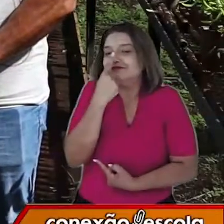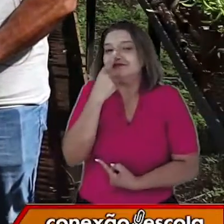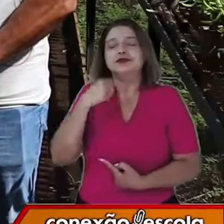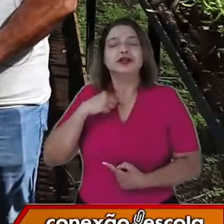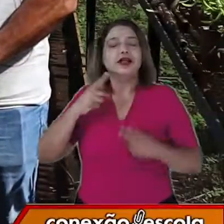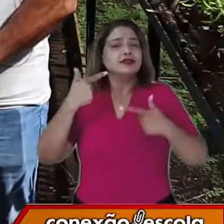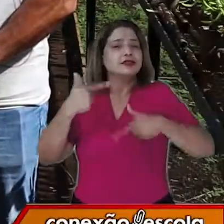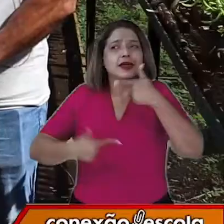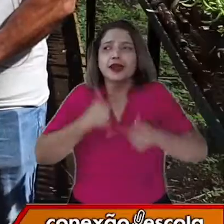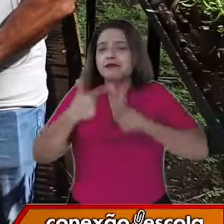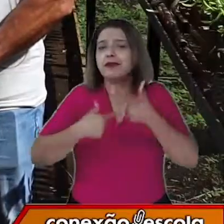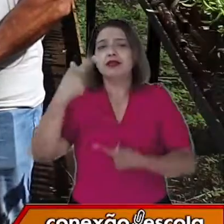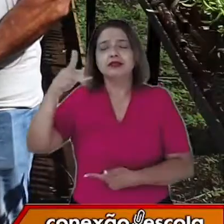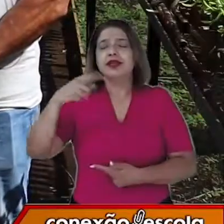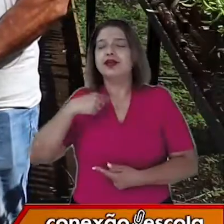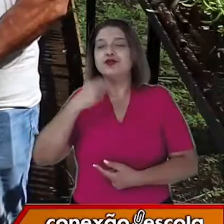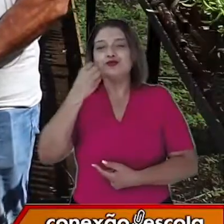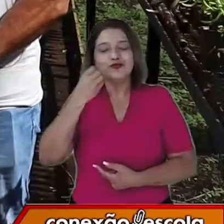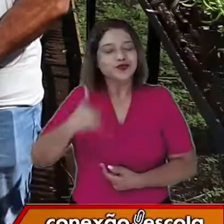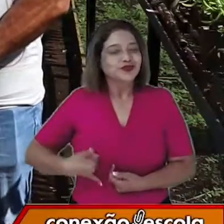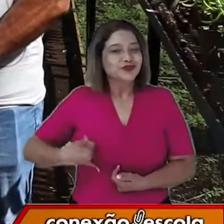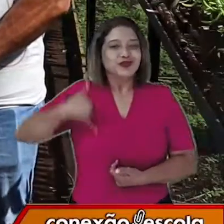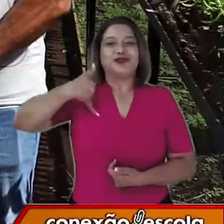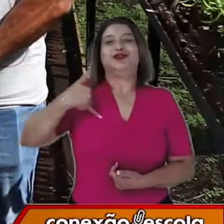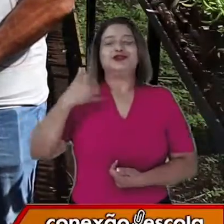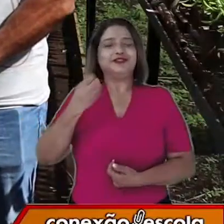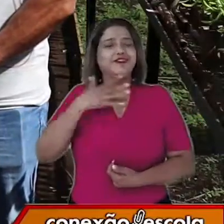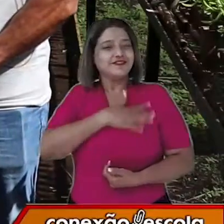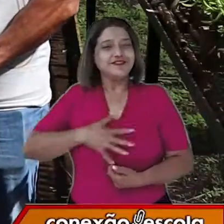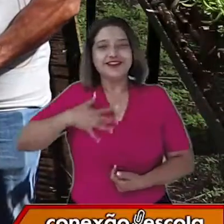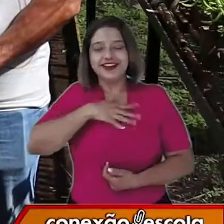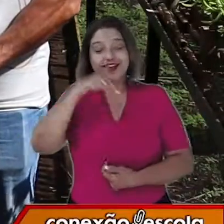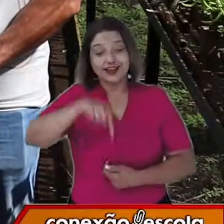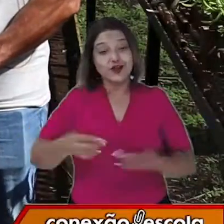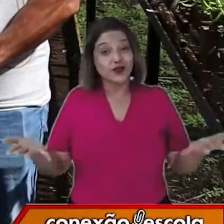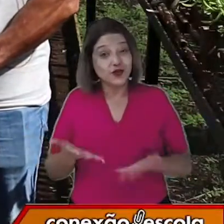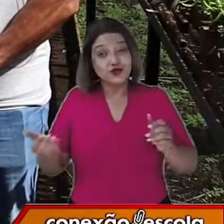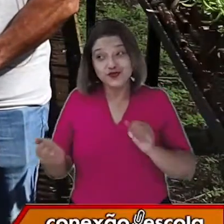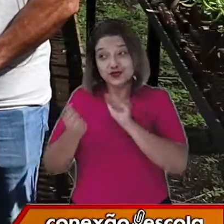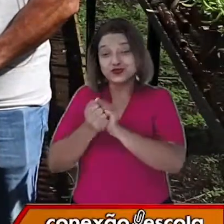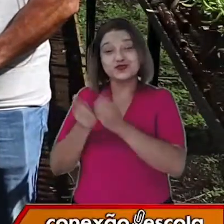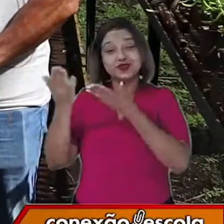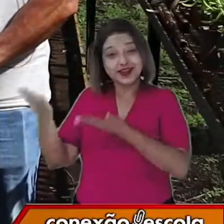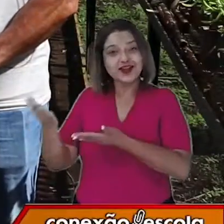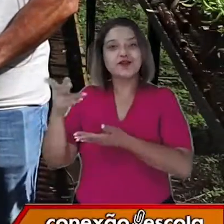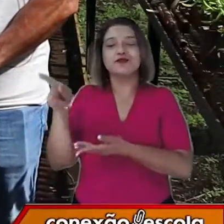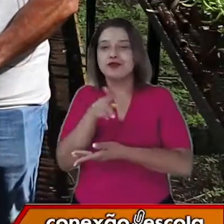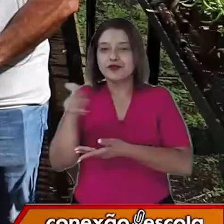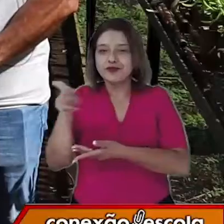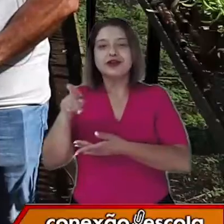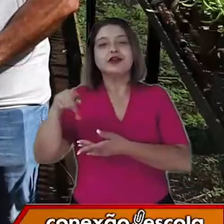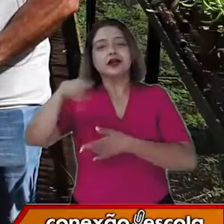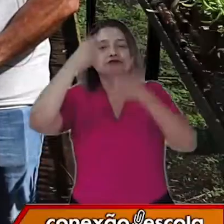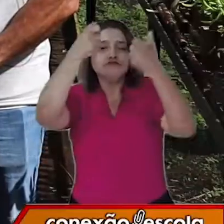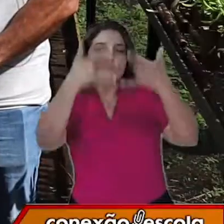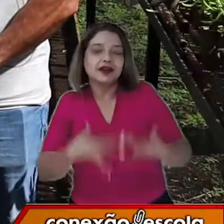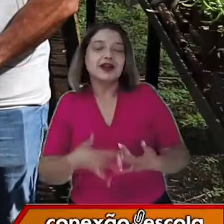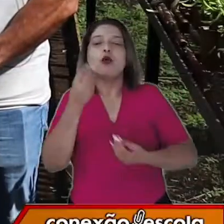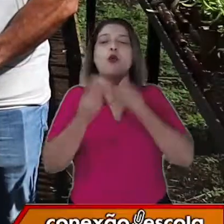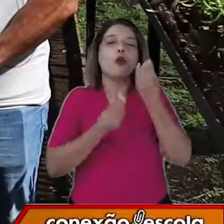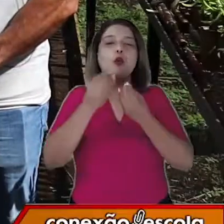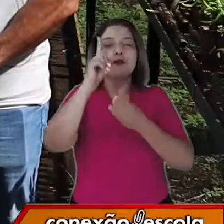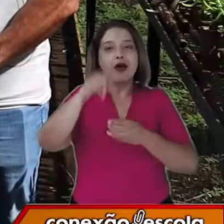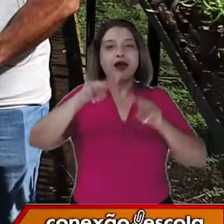e estou muito honrada, estou muito feliz de estar com ele aqui, junto com vocês, para nós conhecermos um pouco mais sobre o Memorial do